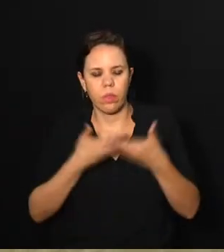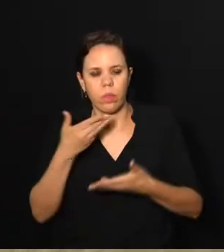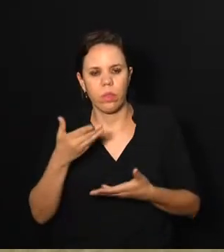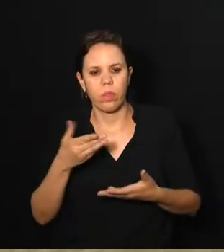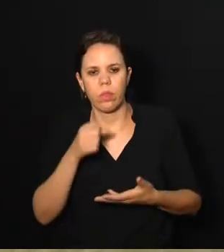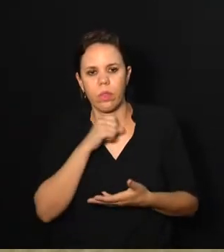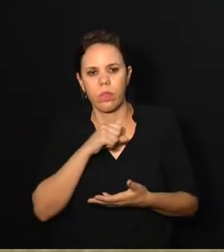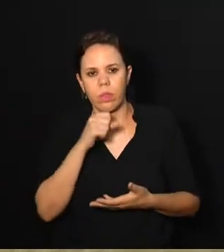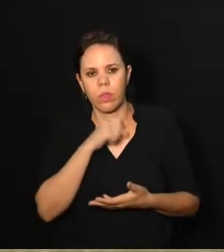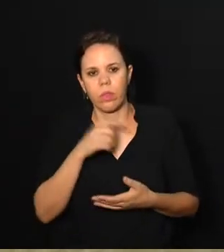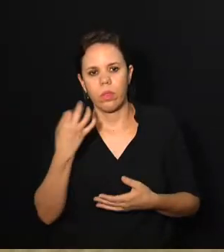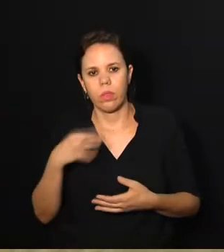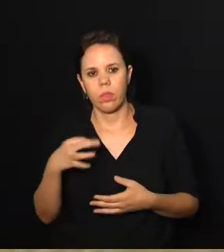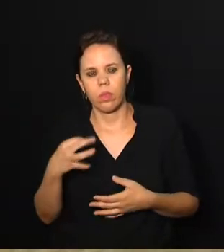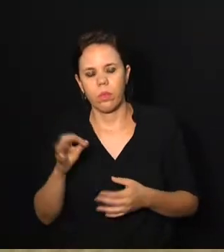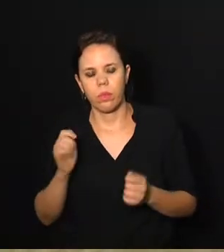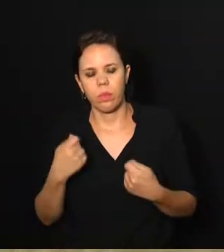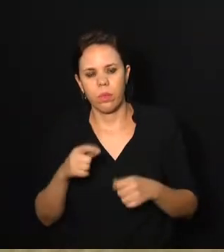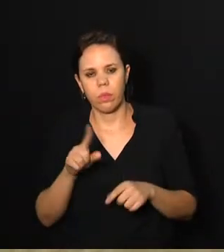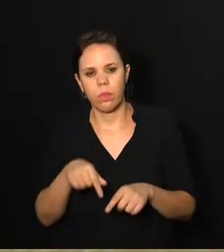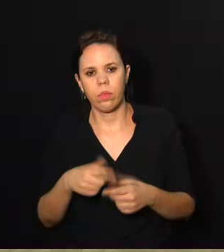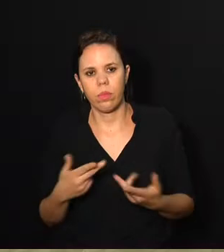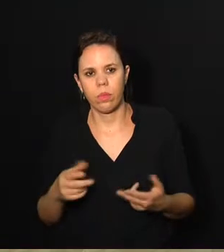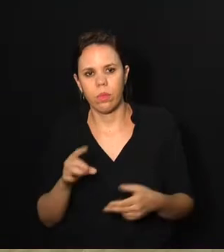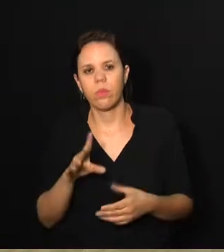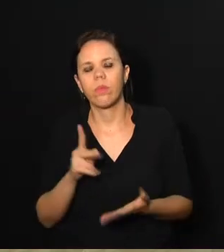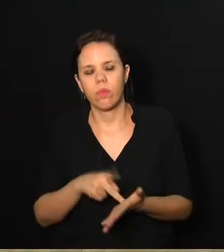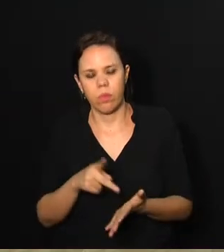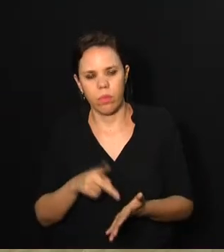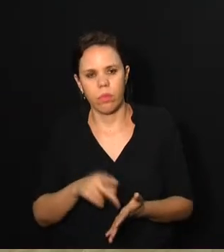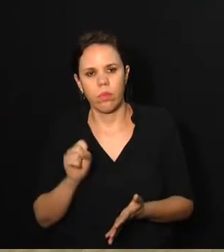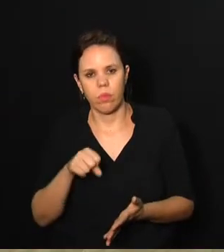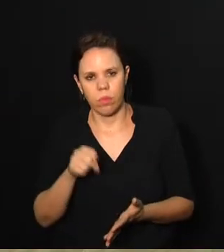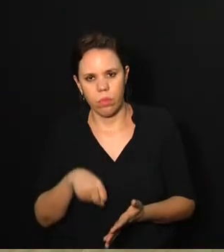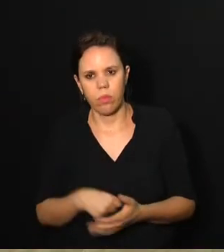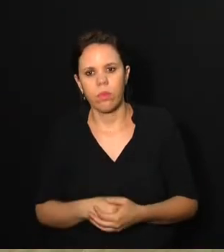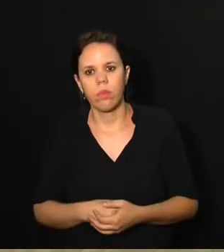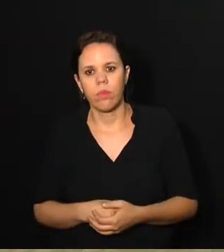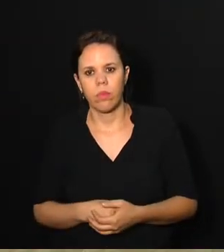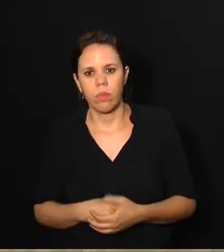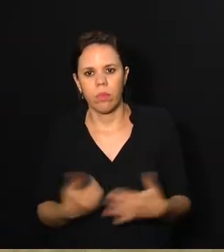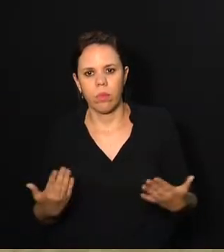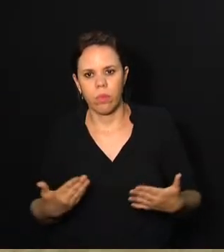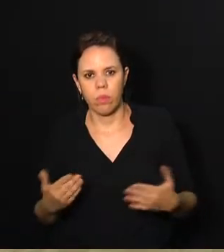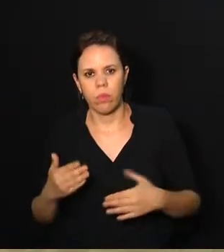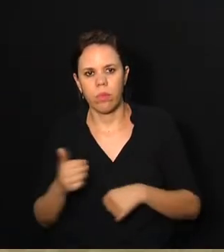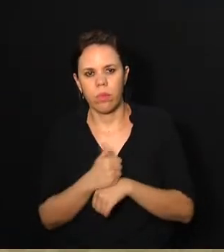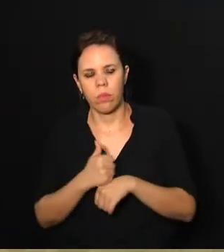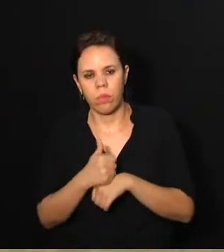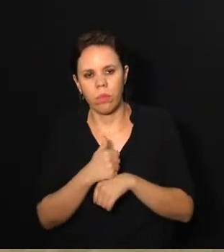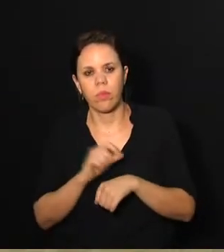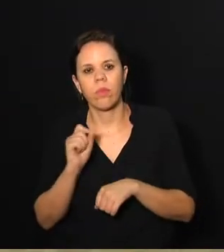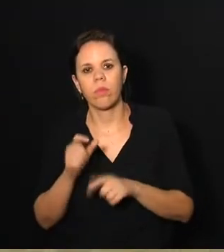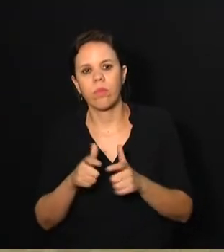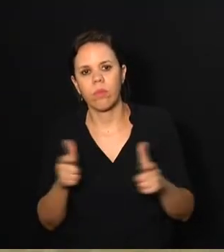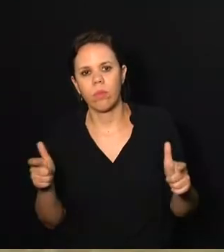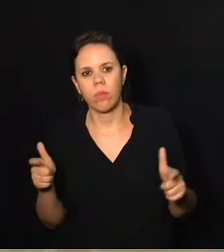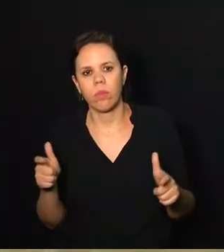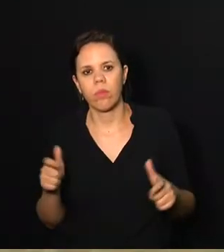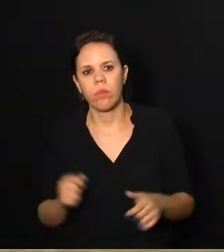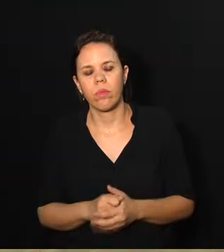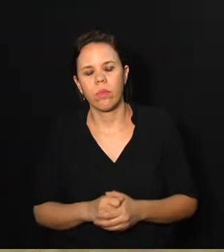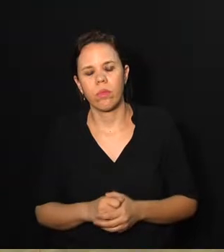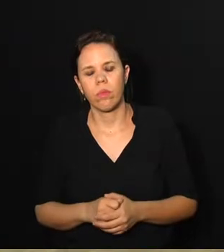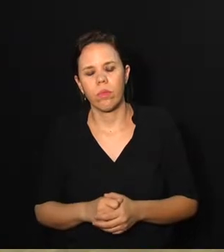idosos que certamente precisam muito disso. Né? Não há dúvida, né, que hoje uma das profissões que mais crescem, né, que é uma